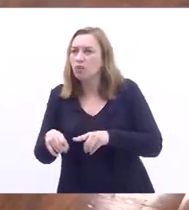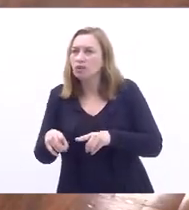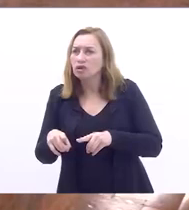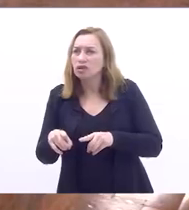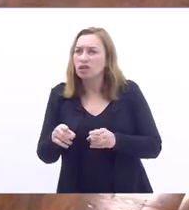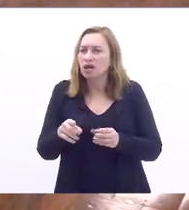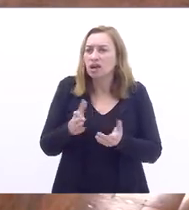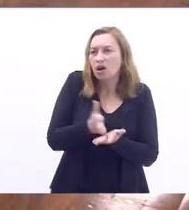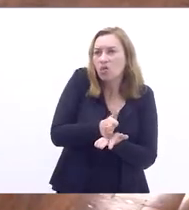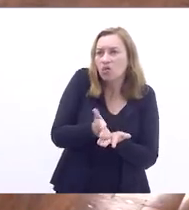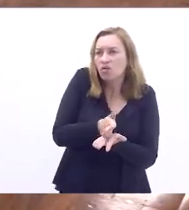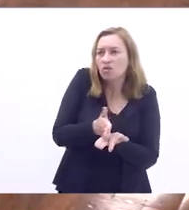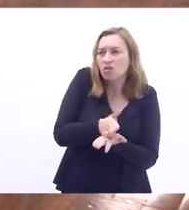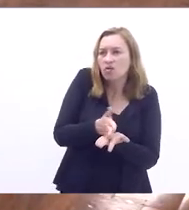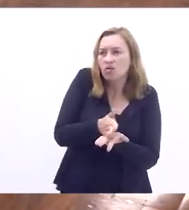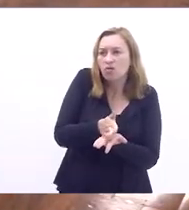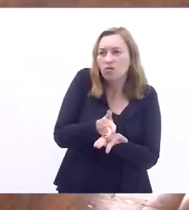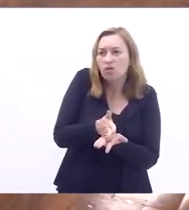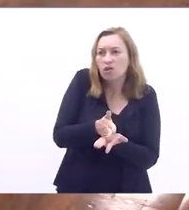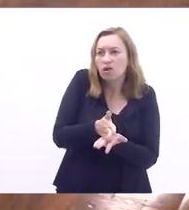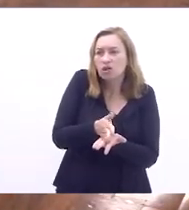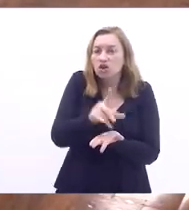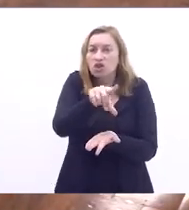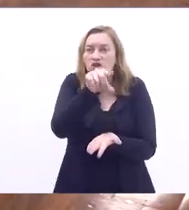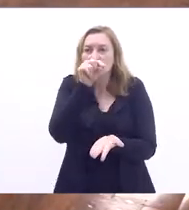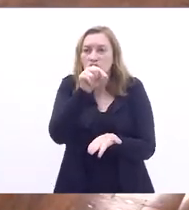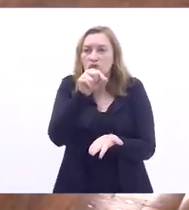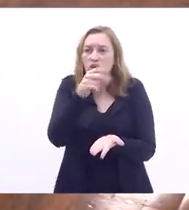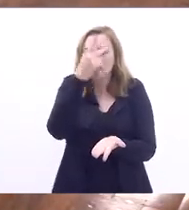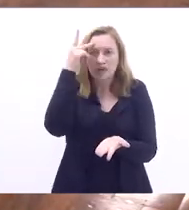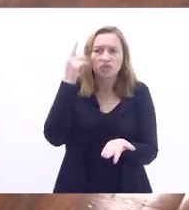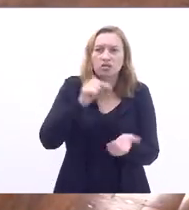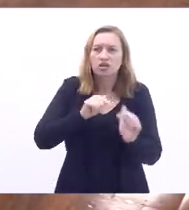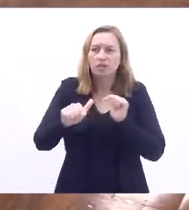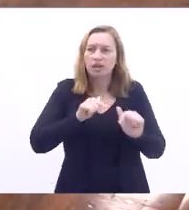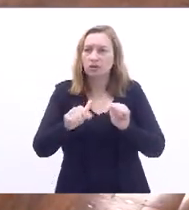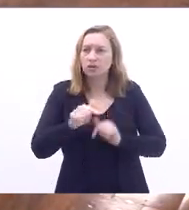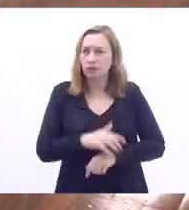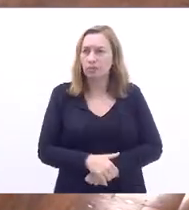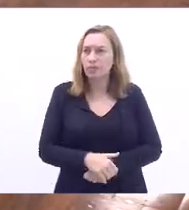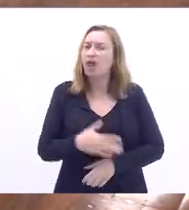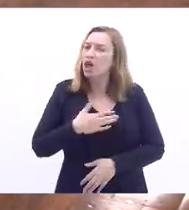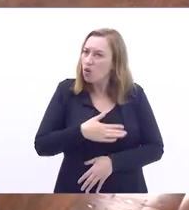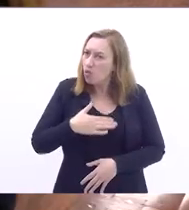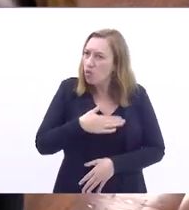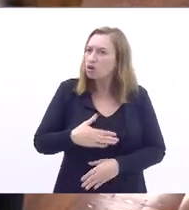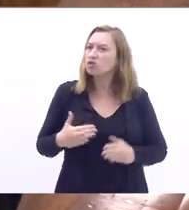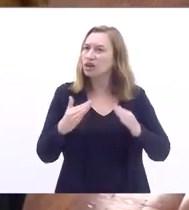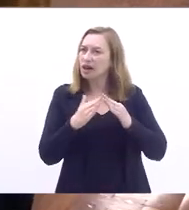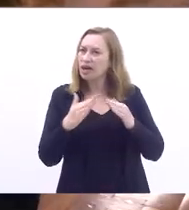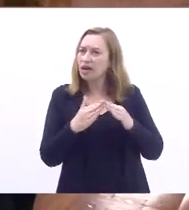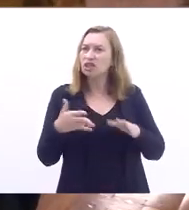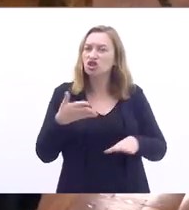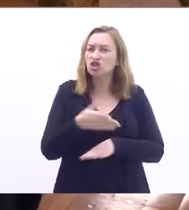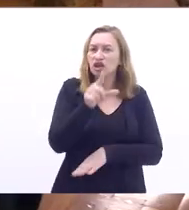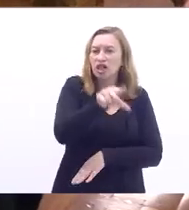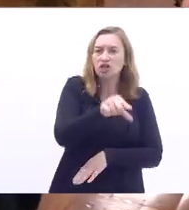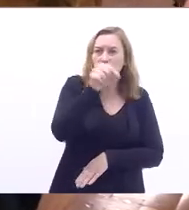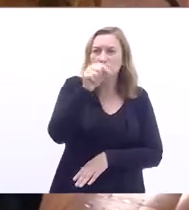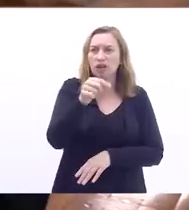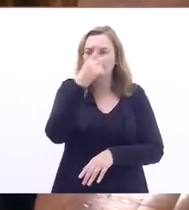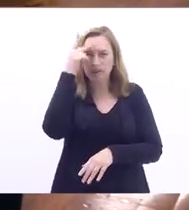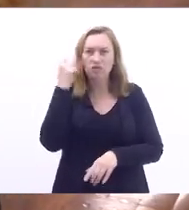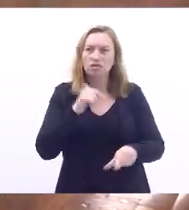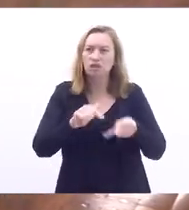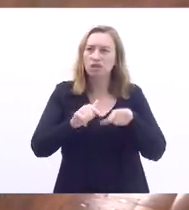situação é o que faz opção pelo trabalhador e eu gosto dessa casa chega a opção pelo